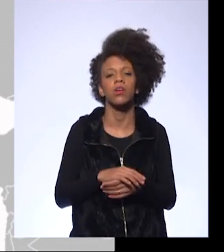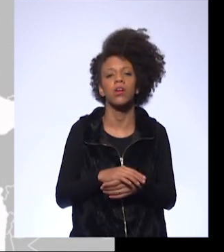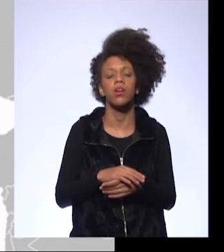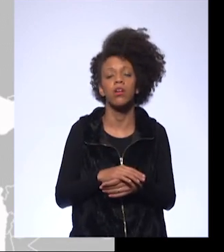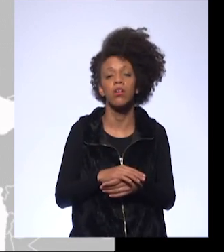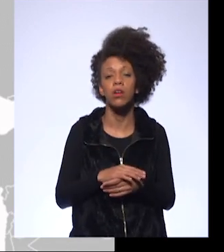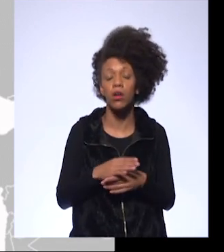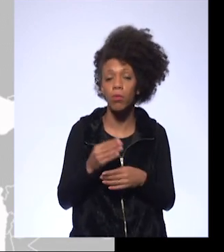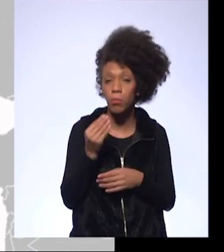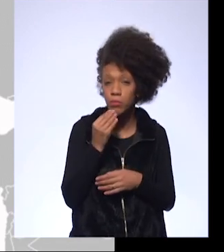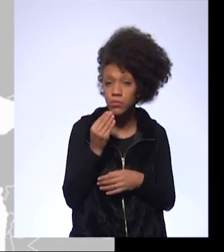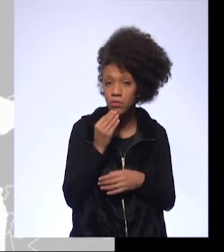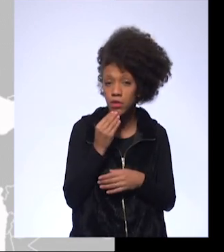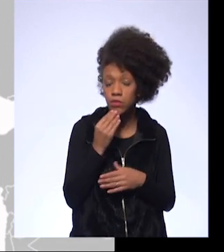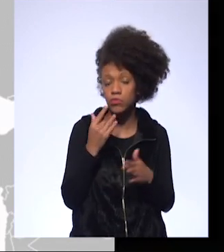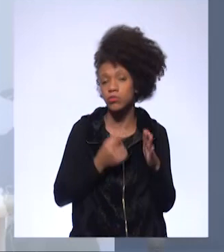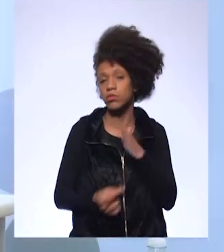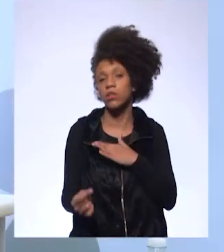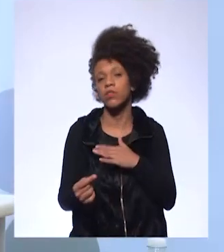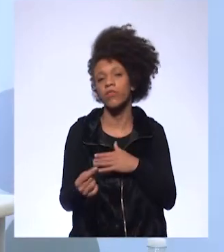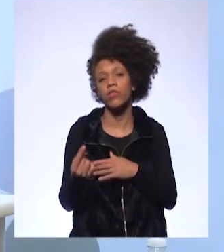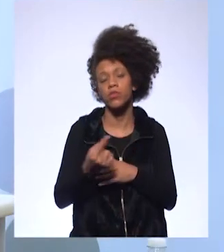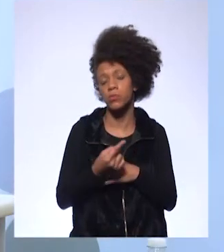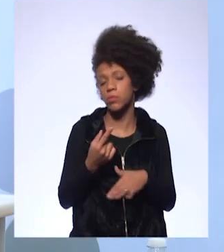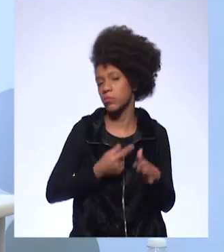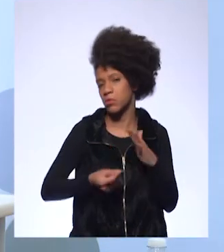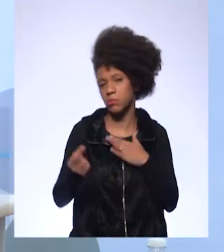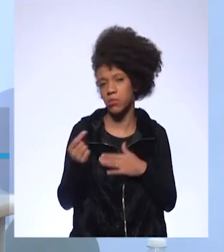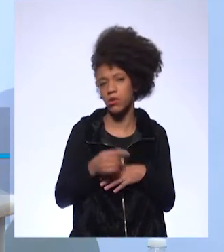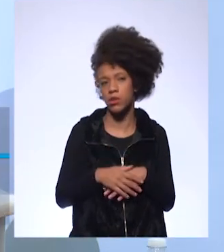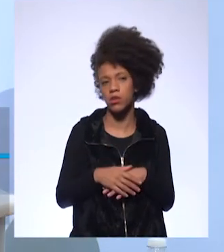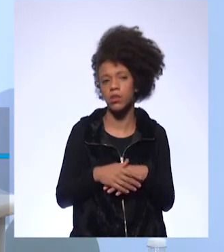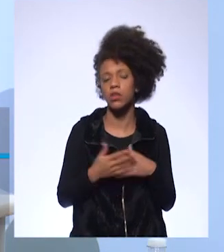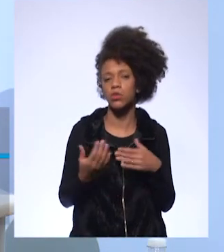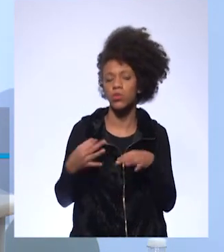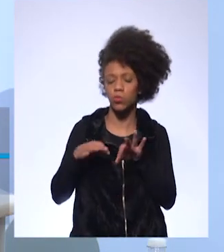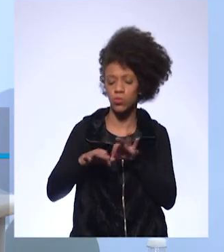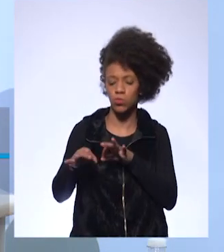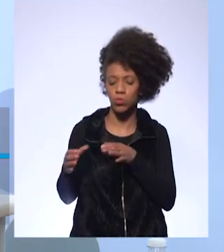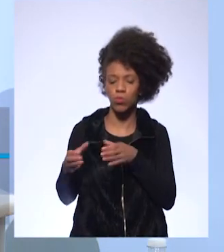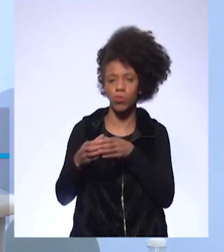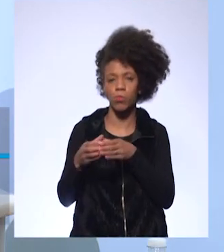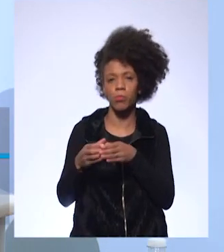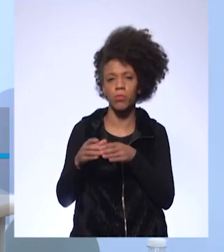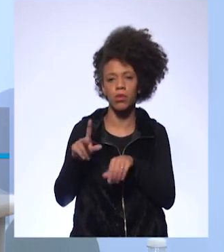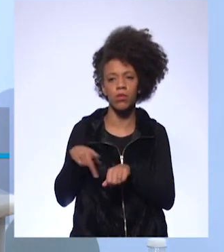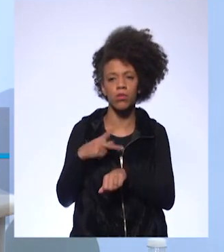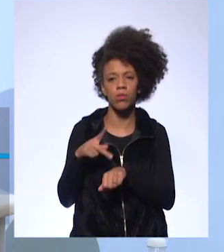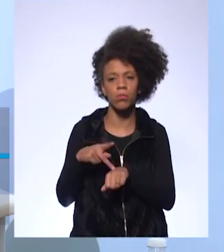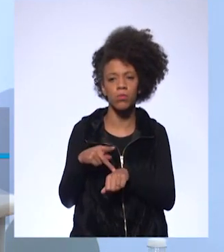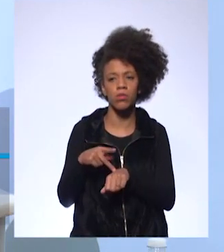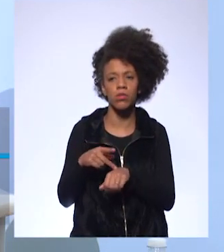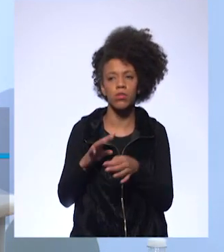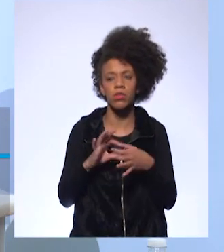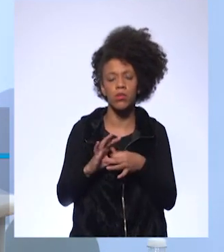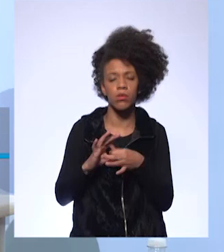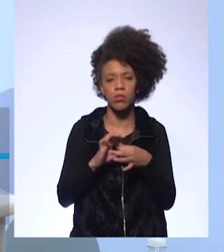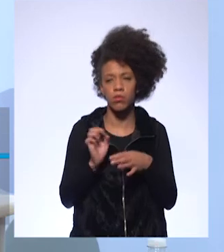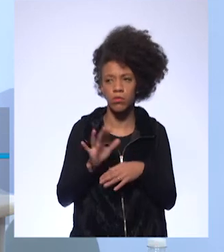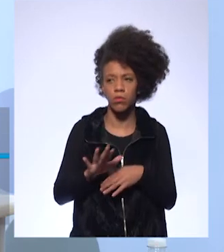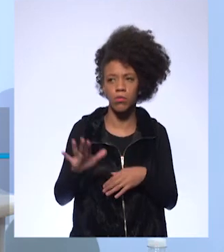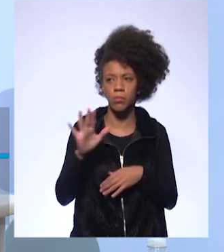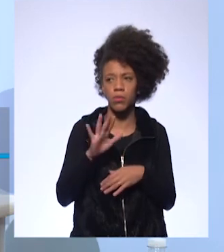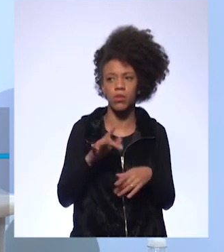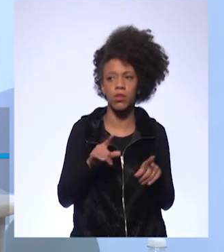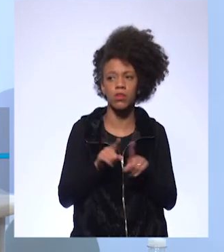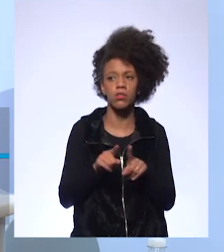essa oportunidade de sair, foram as primeiras a sair, se agruparam aos outros países da União Europeia, né, formando aí,